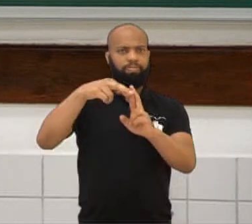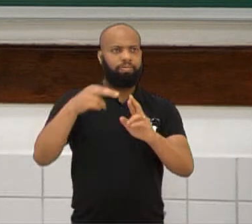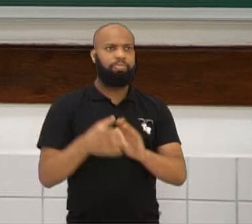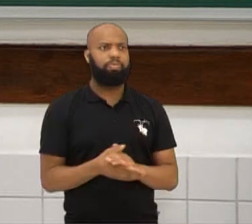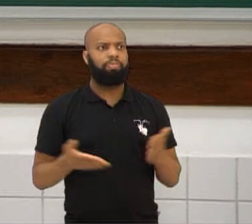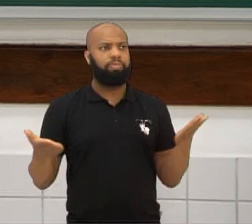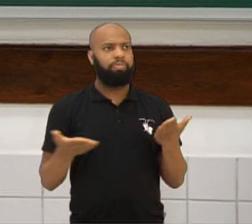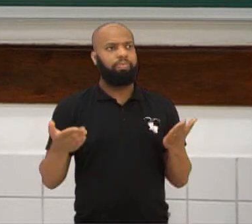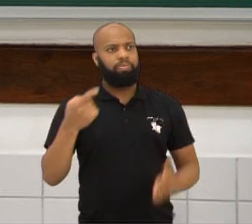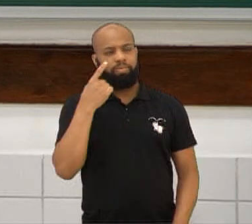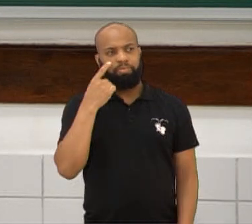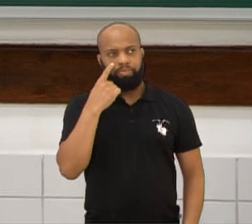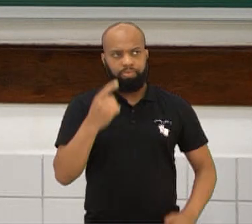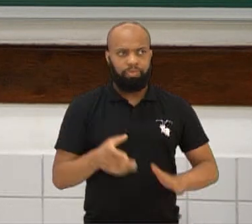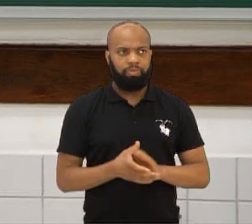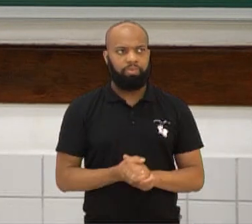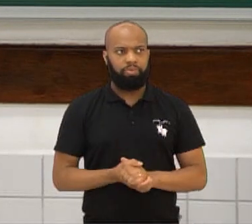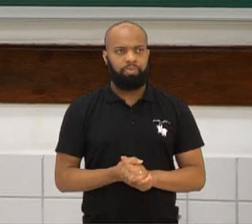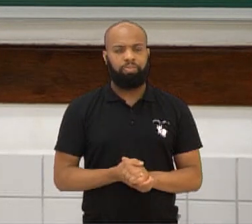vamos verificar.